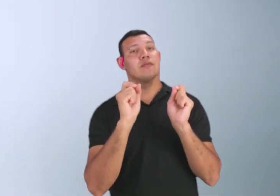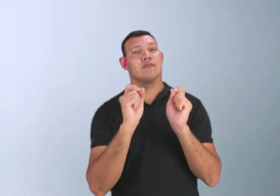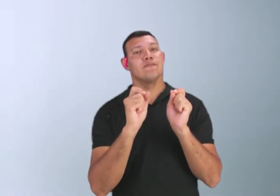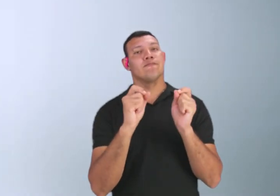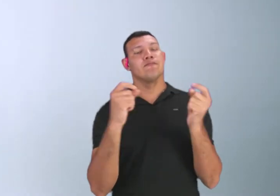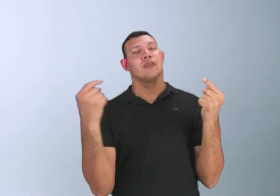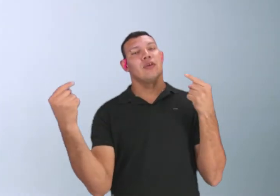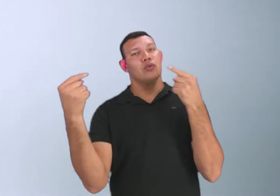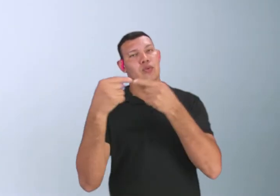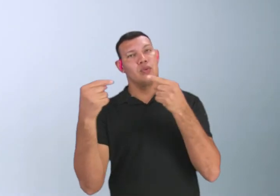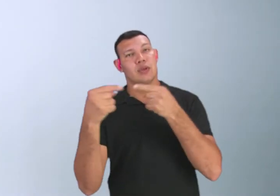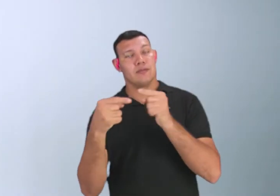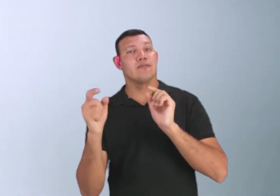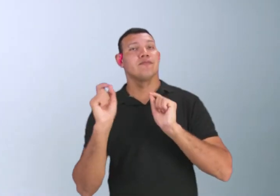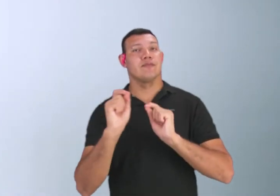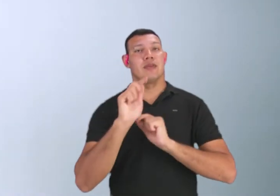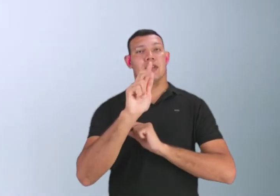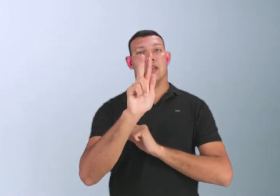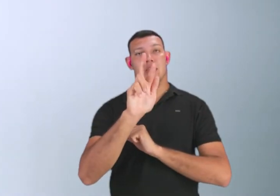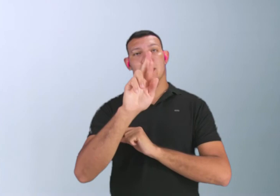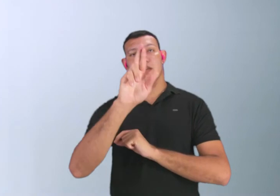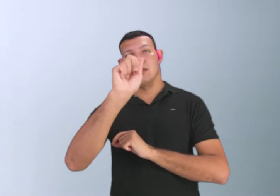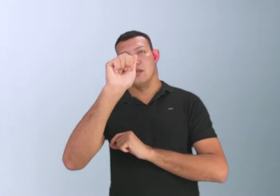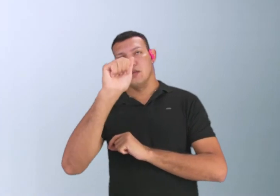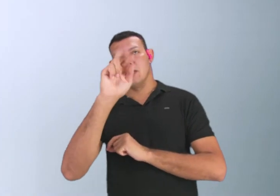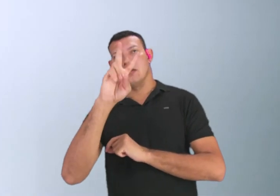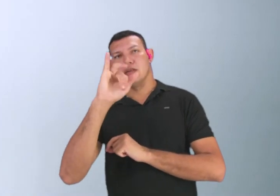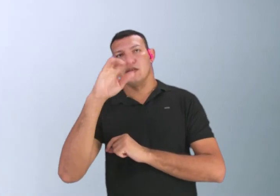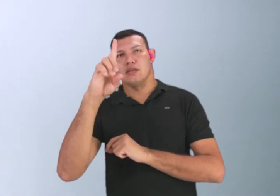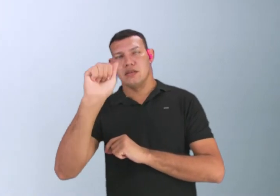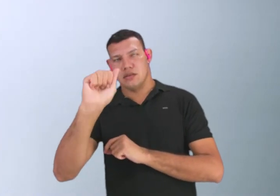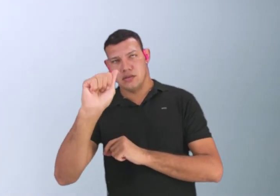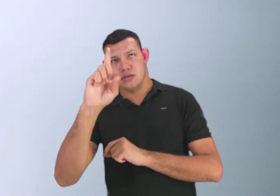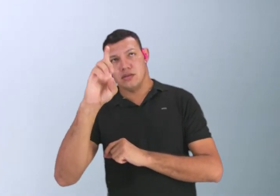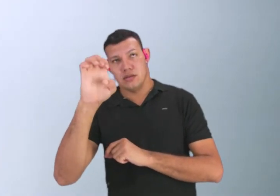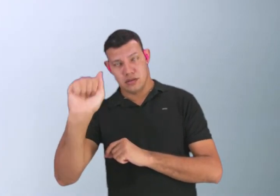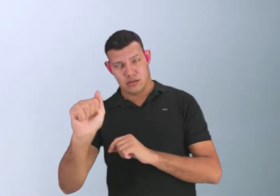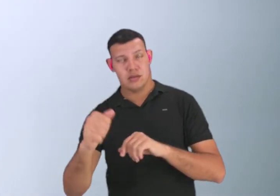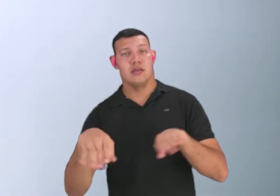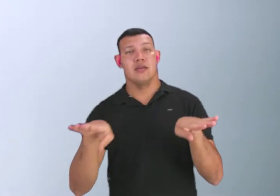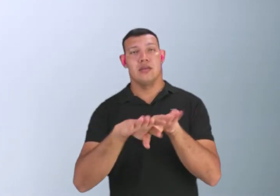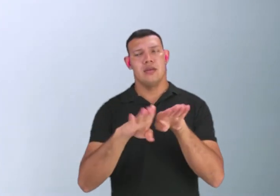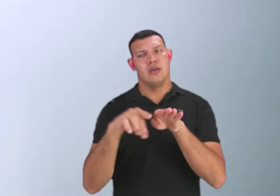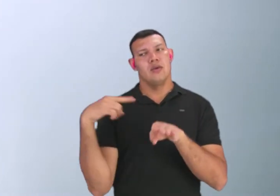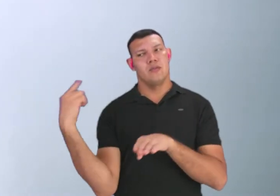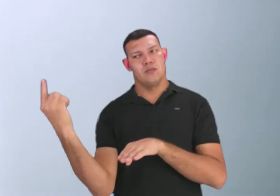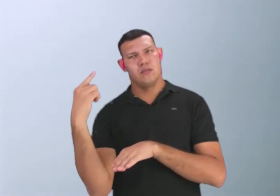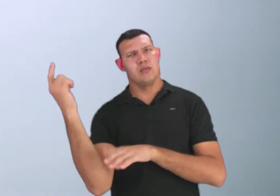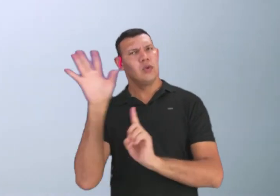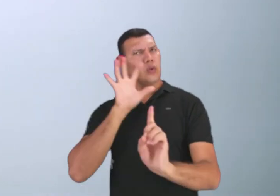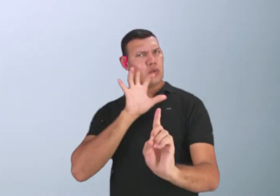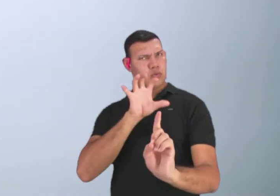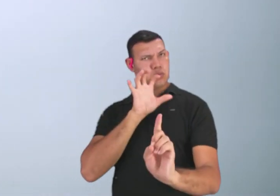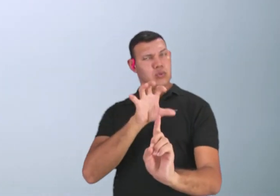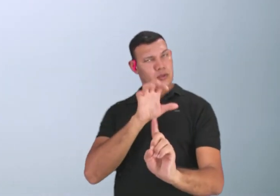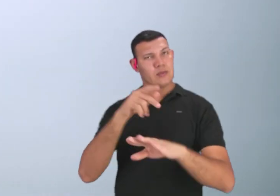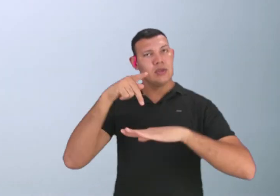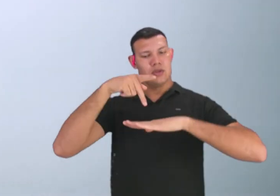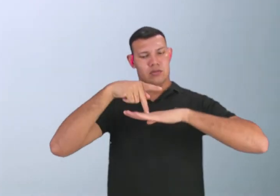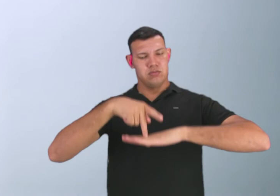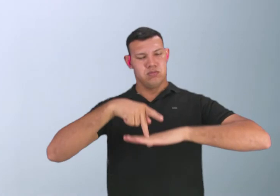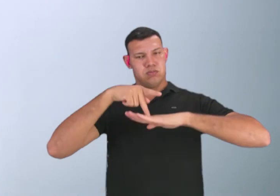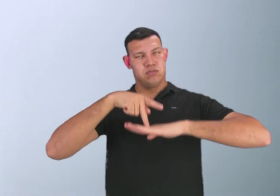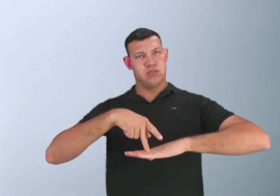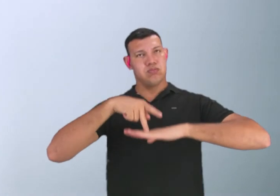de um material com a gravidade, a aceleração gravitacional, e a altura também pode influenciar na pressão exercida